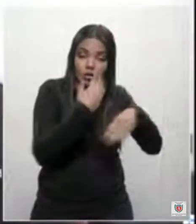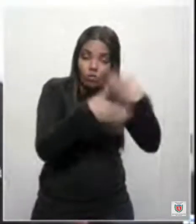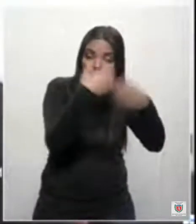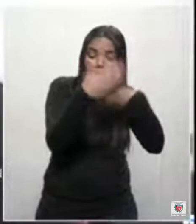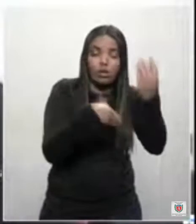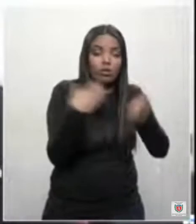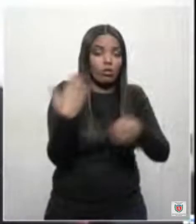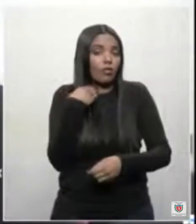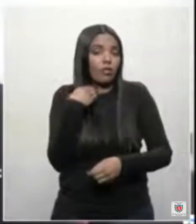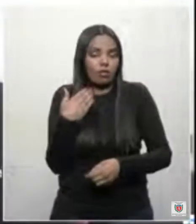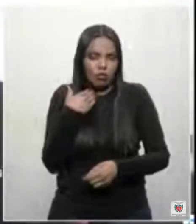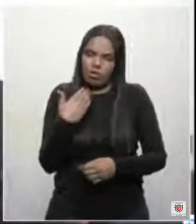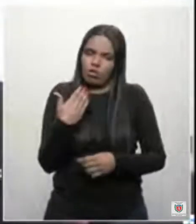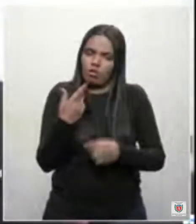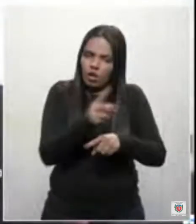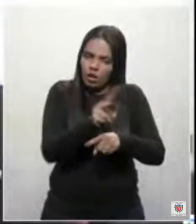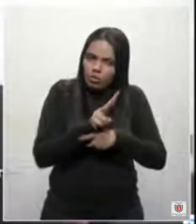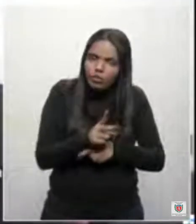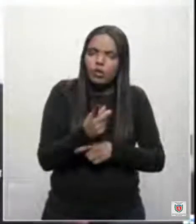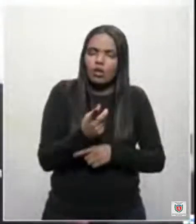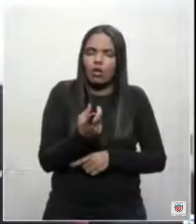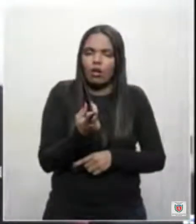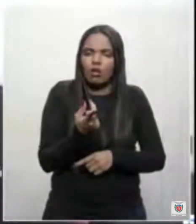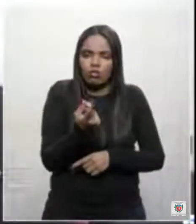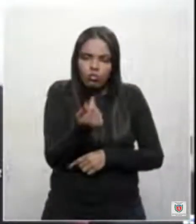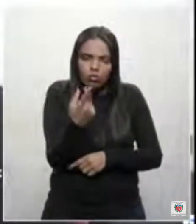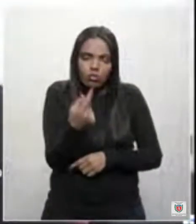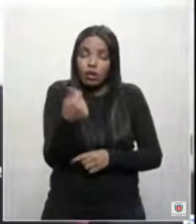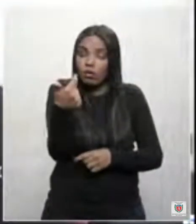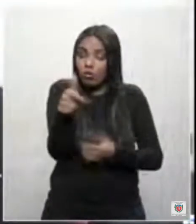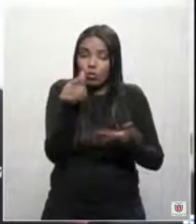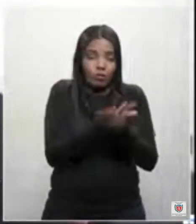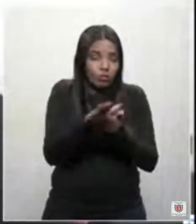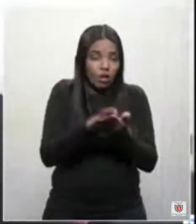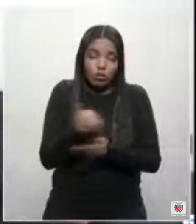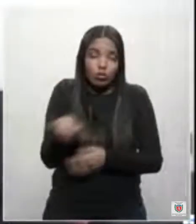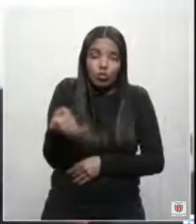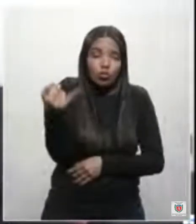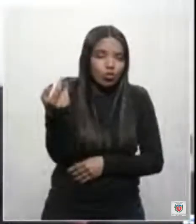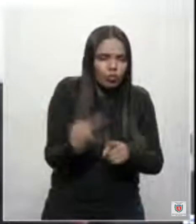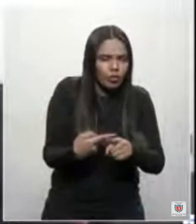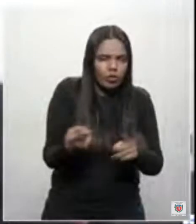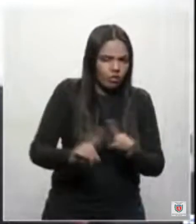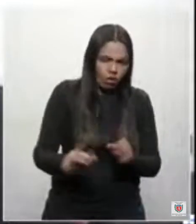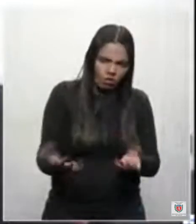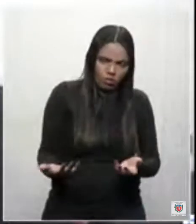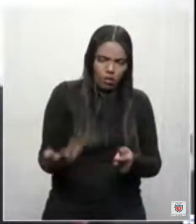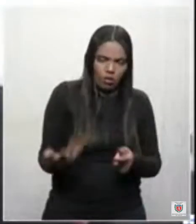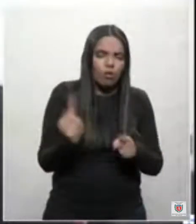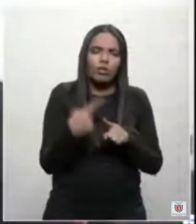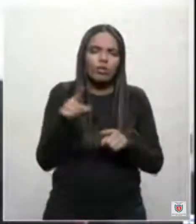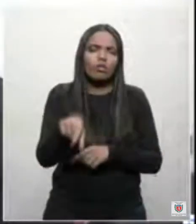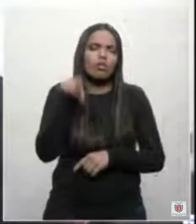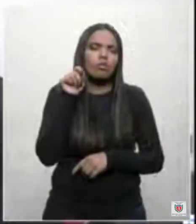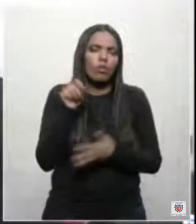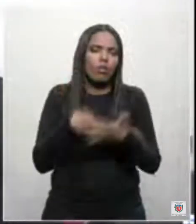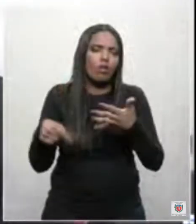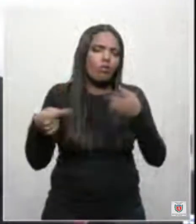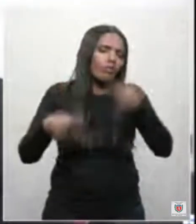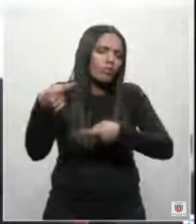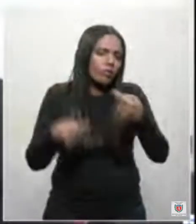para emprestar dinheiro a taxa zero para pequeno, micro e empresas individuais do Paraná? Por que essa opção política? Será que